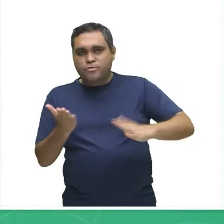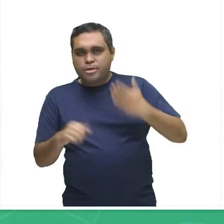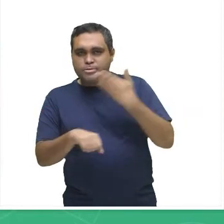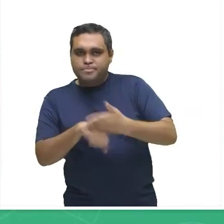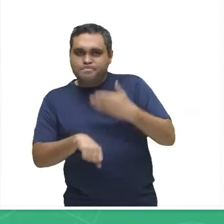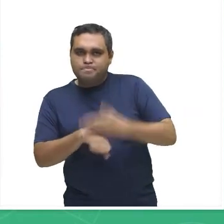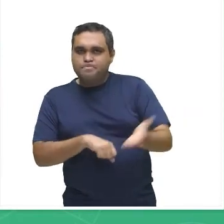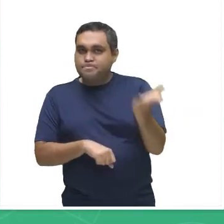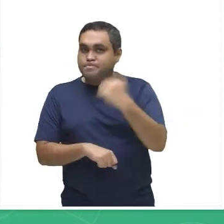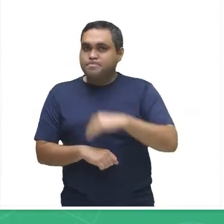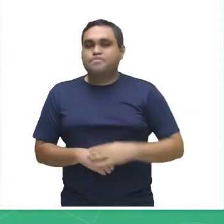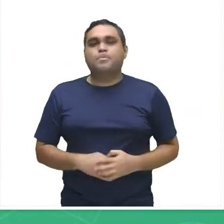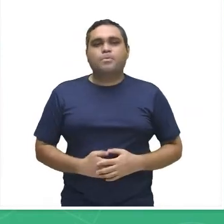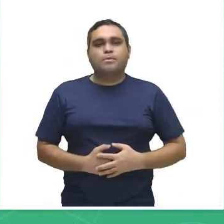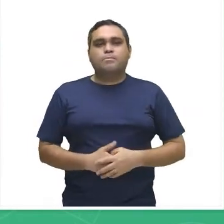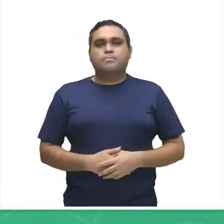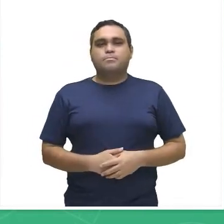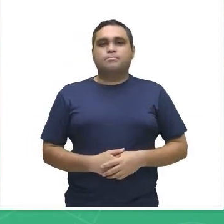lá?